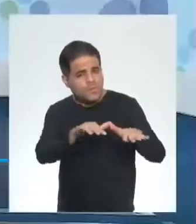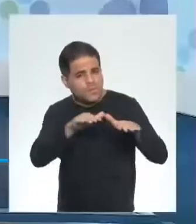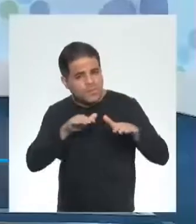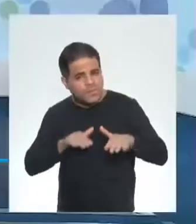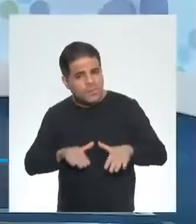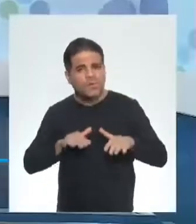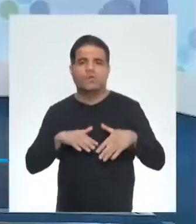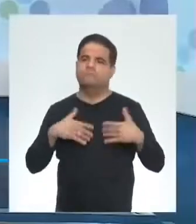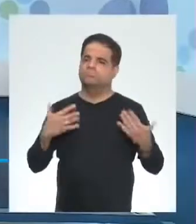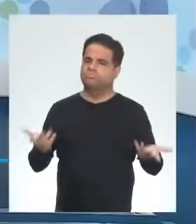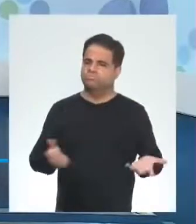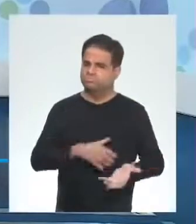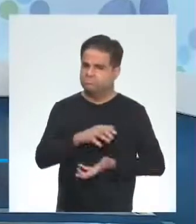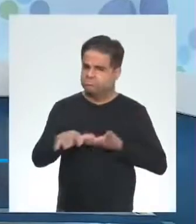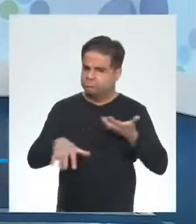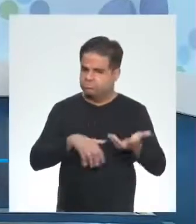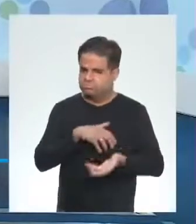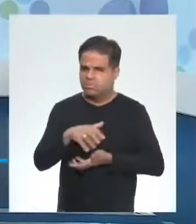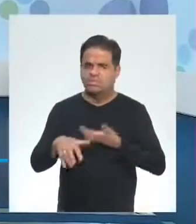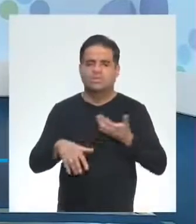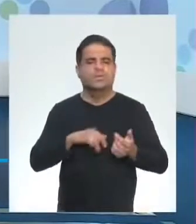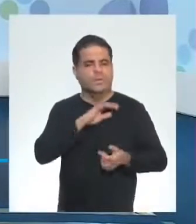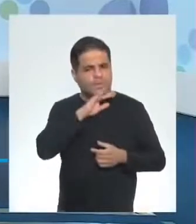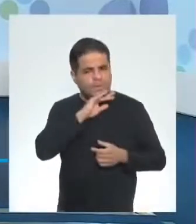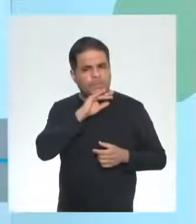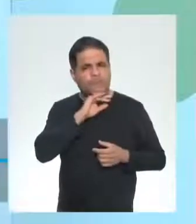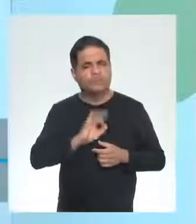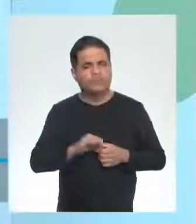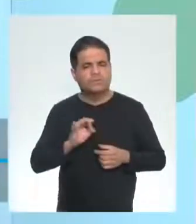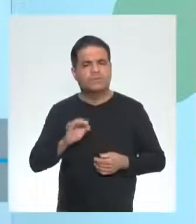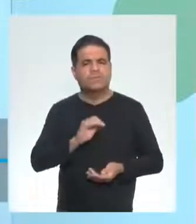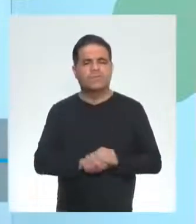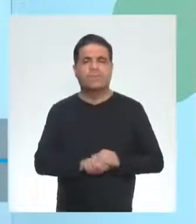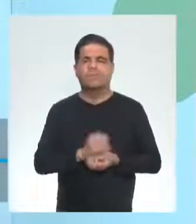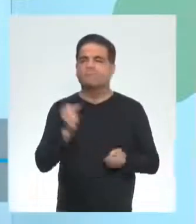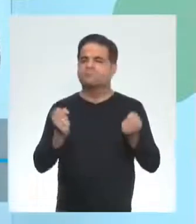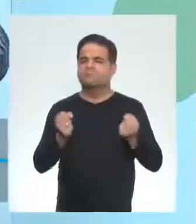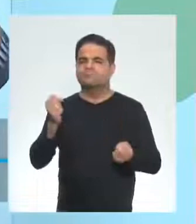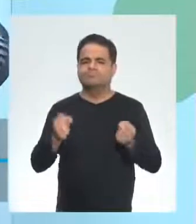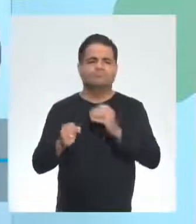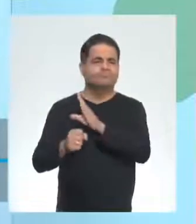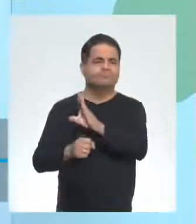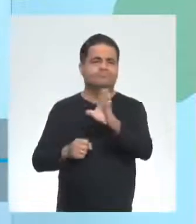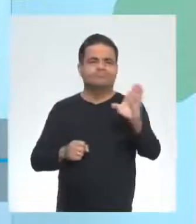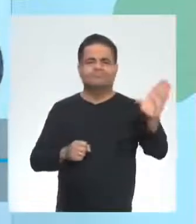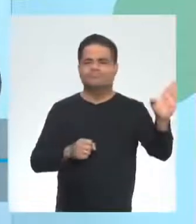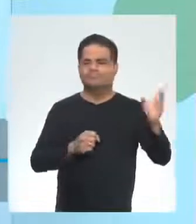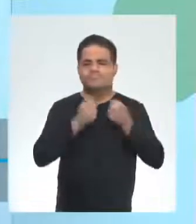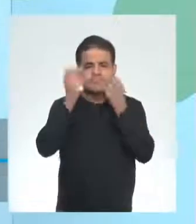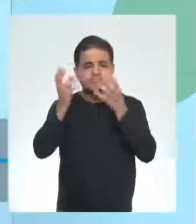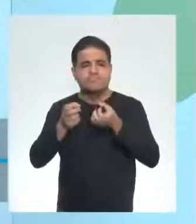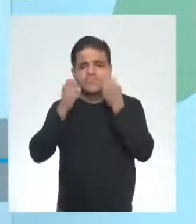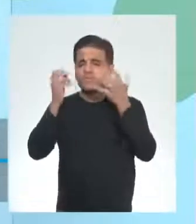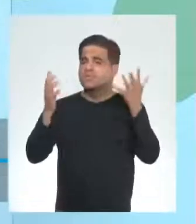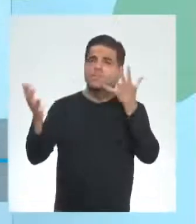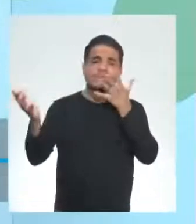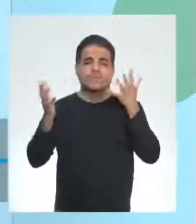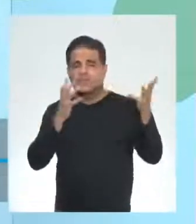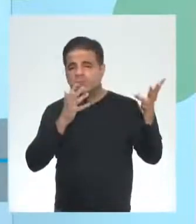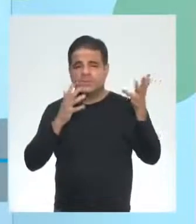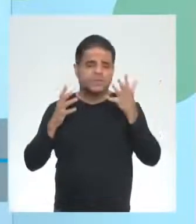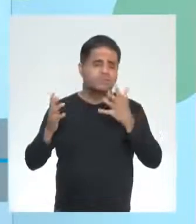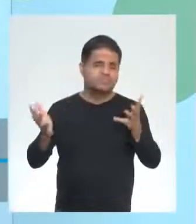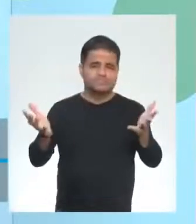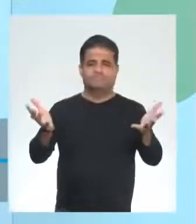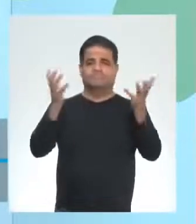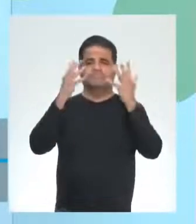é caótico aqui nas grandes cidades. Você vai estar dirigindo, passa aquele monte de poluição, um monte de informação, qualquer atenção que